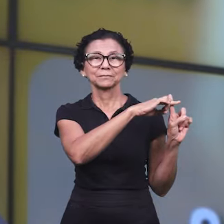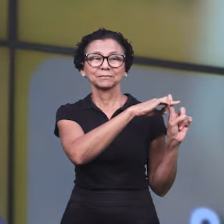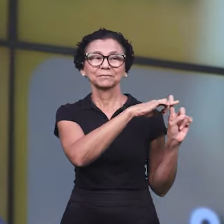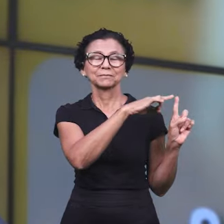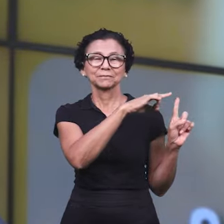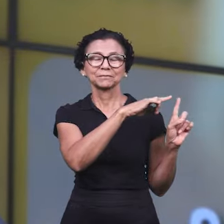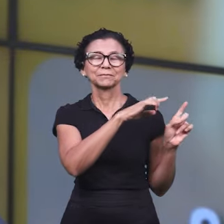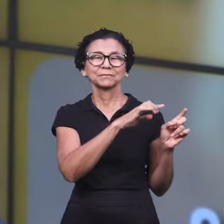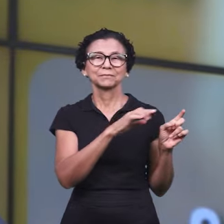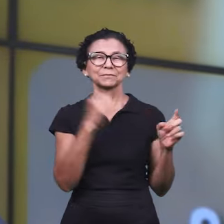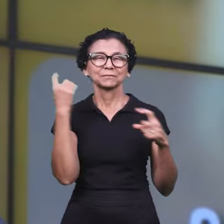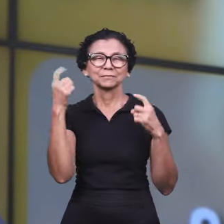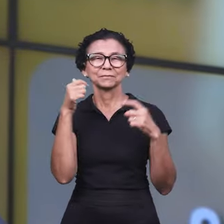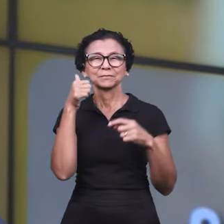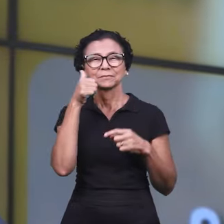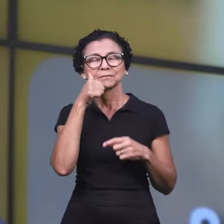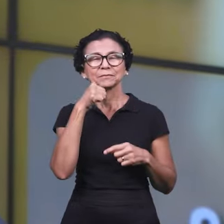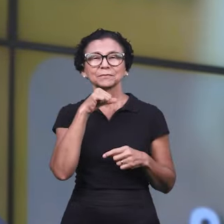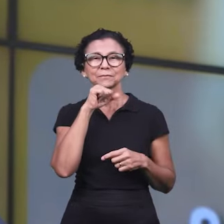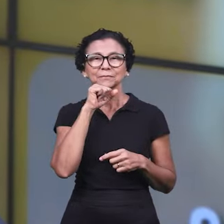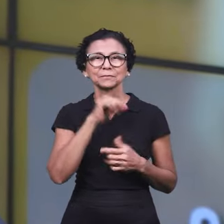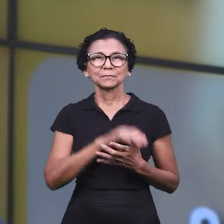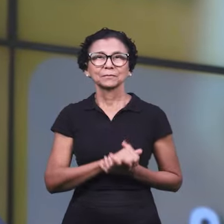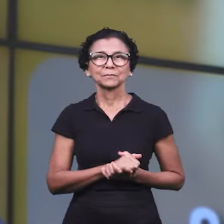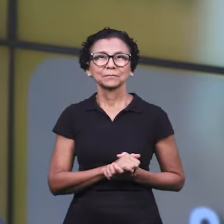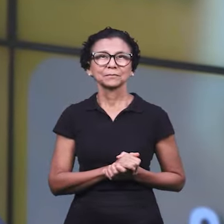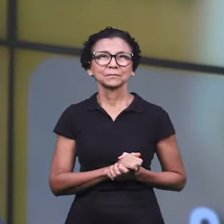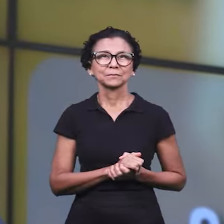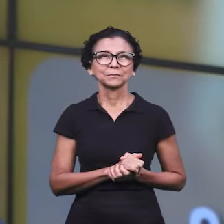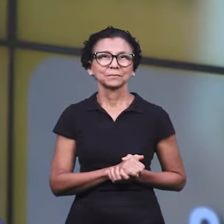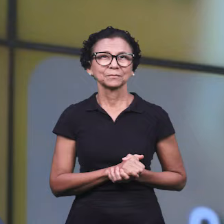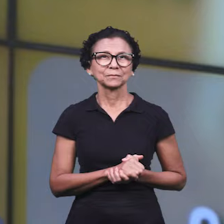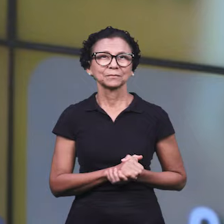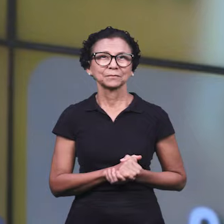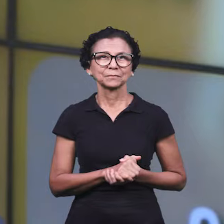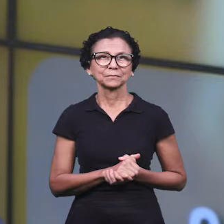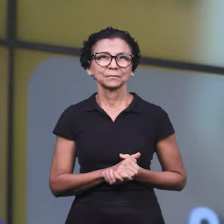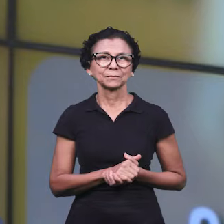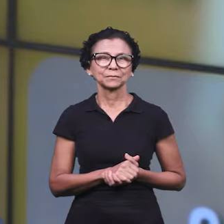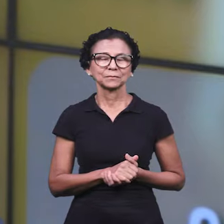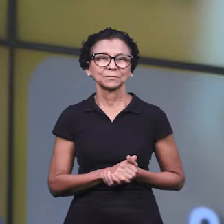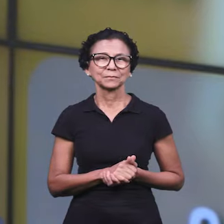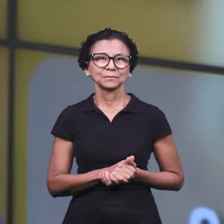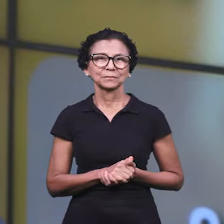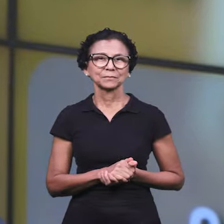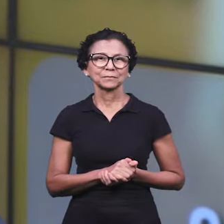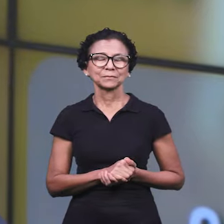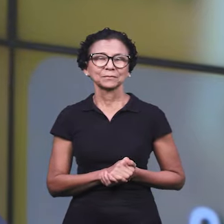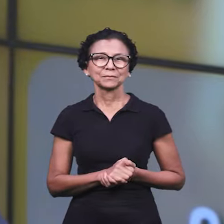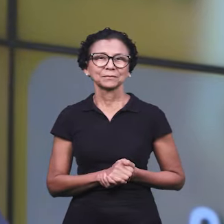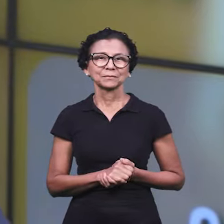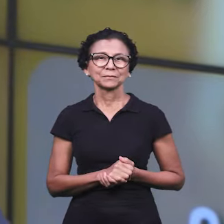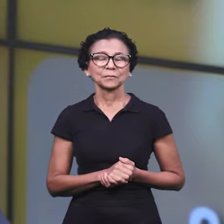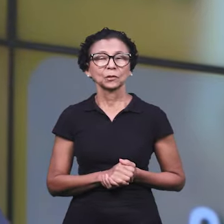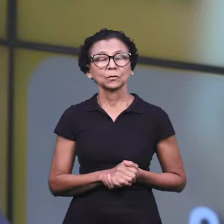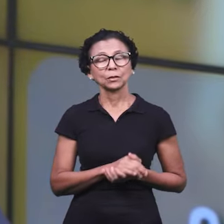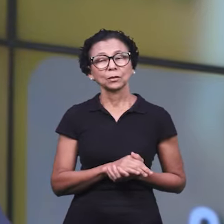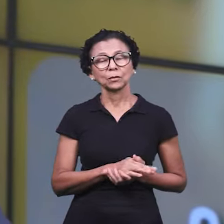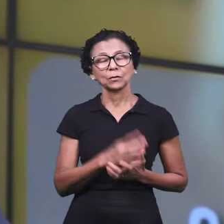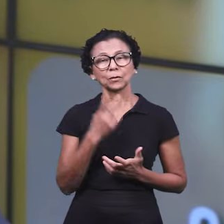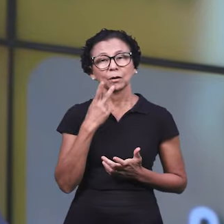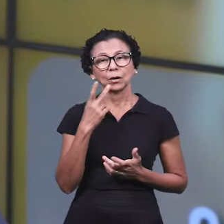isso quando ele chama João diz assim mulher Eis aí o teu filho filho Eis aí a tua mãe então a preocupação